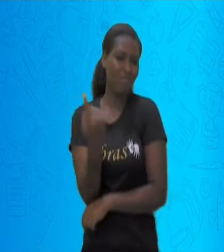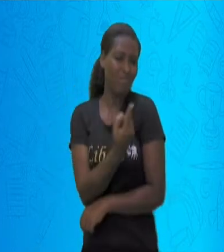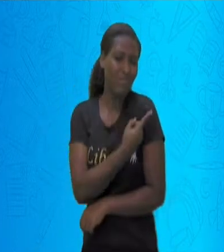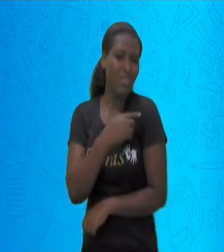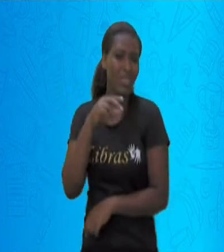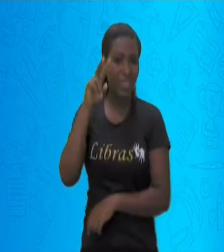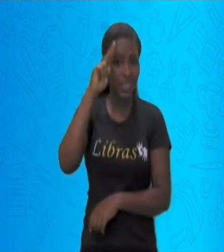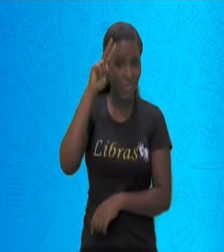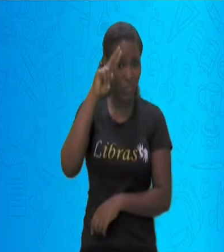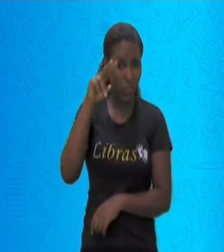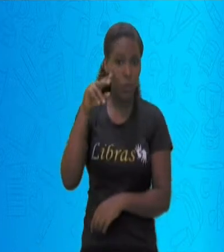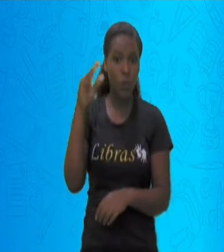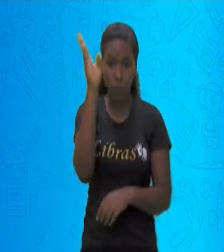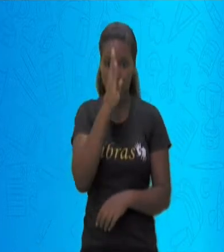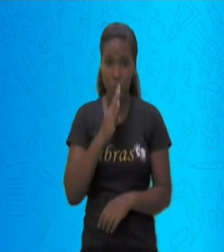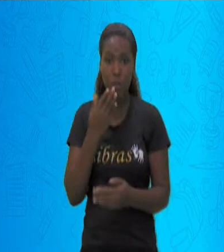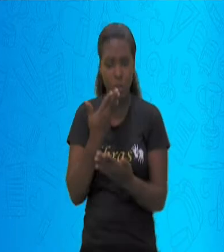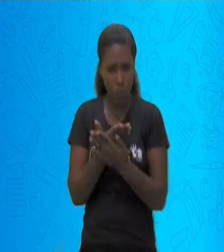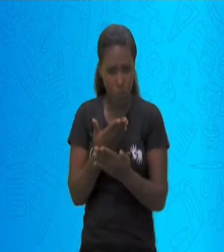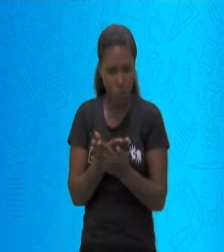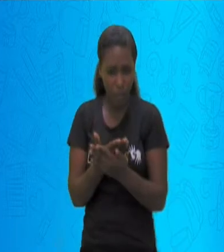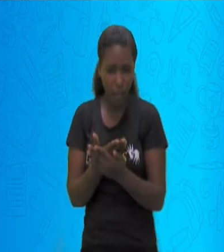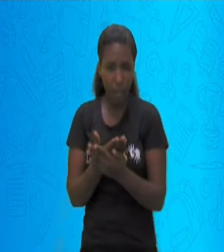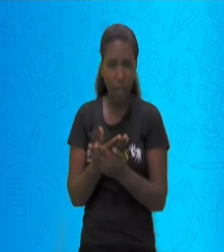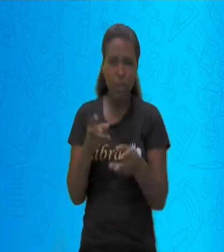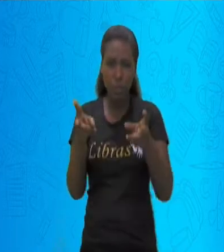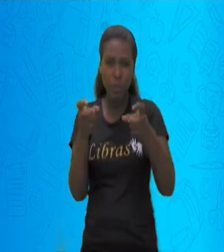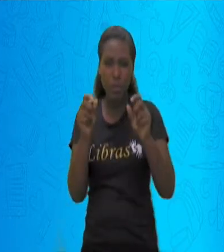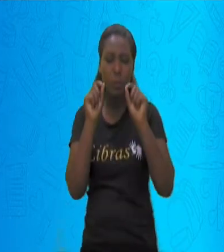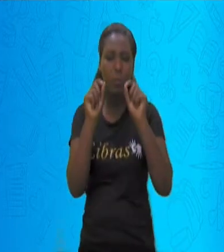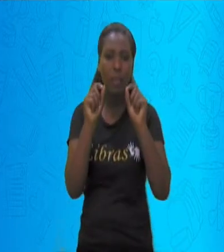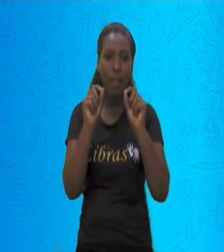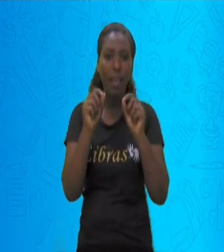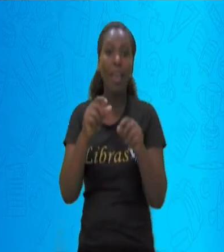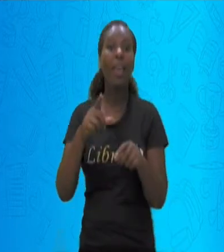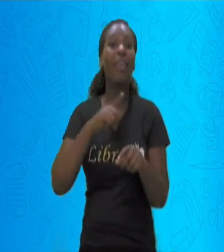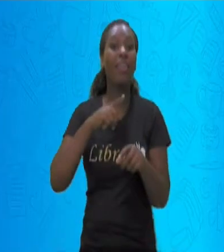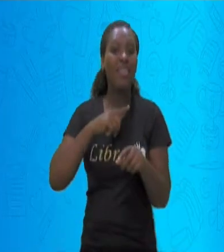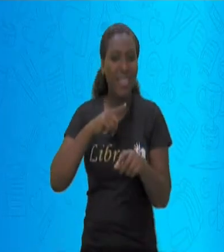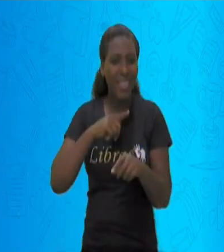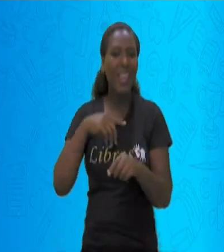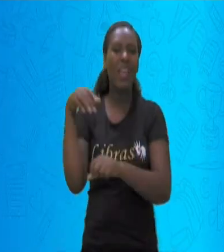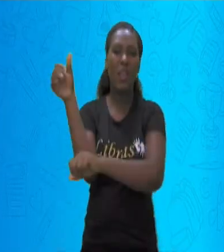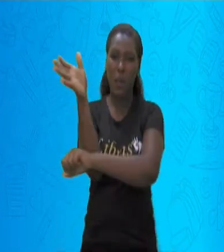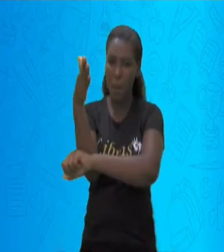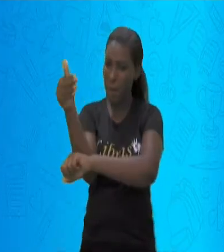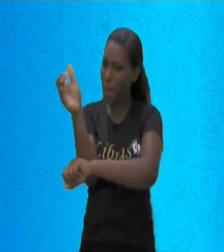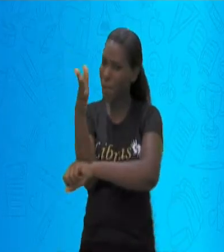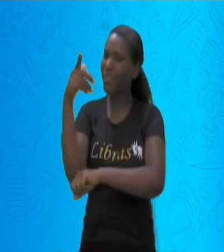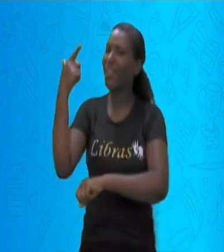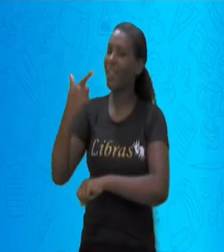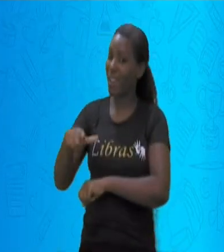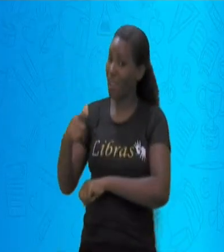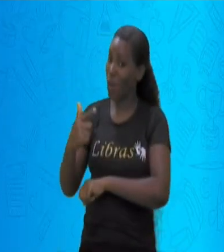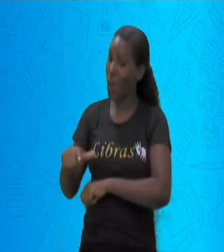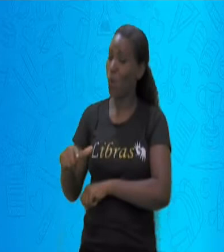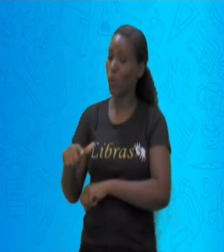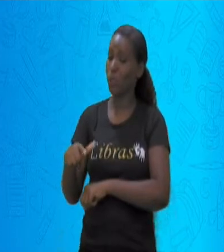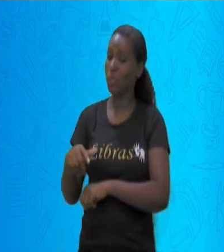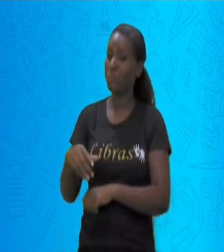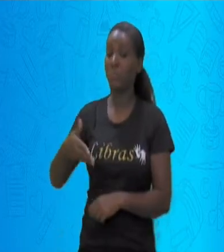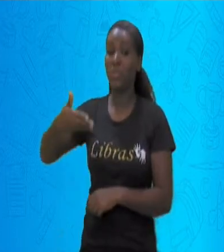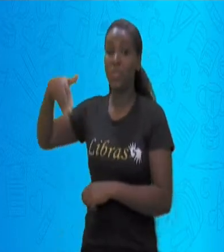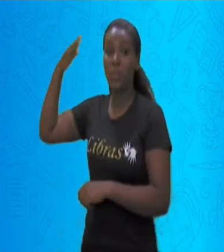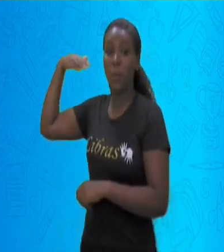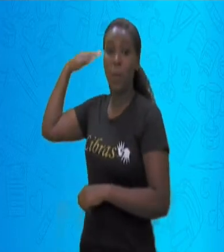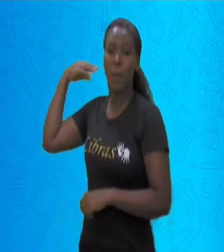significado e símbolos das primeiras bandeiras do Brasil. A gente vivia uma época de monarquia, então